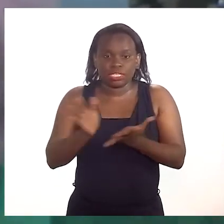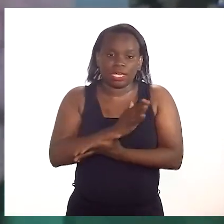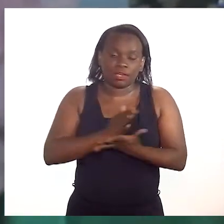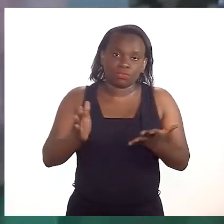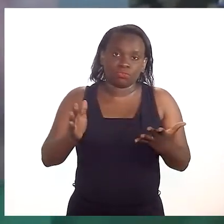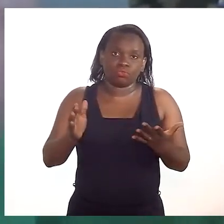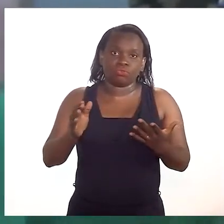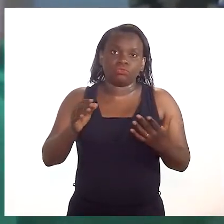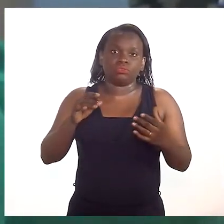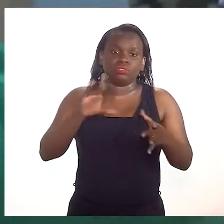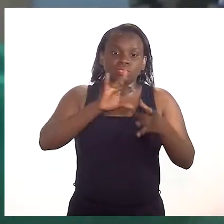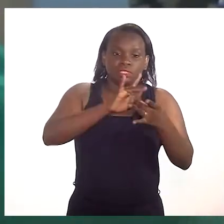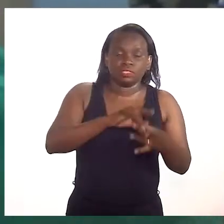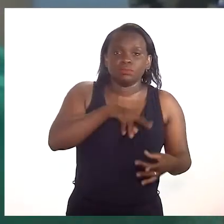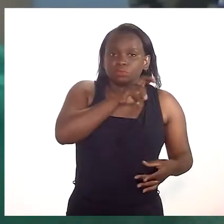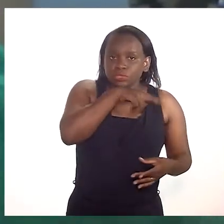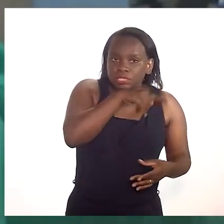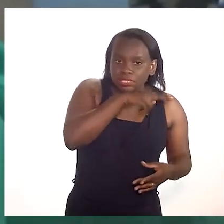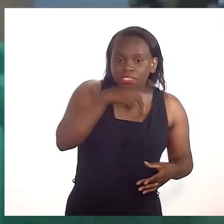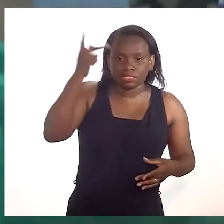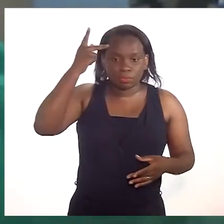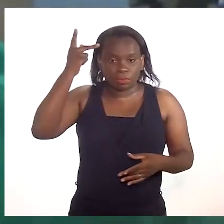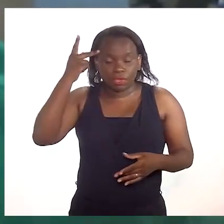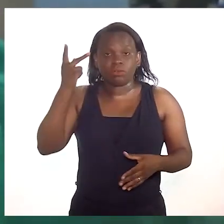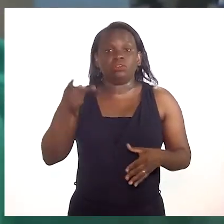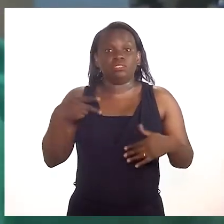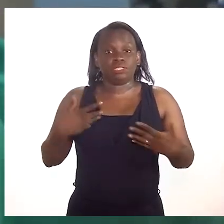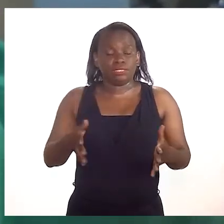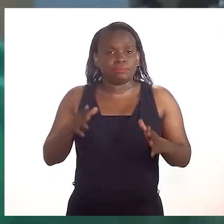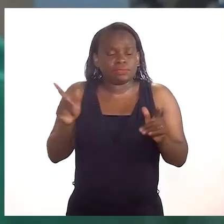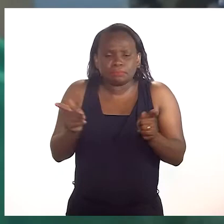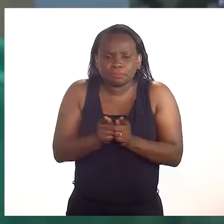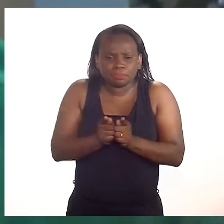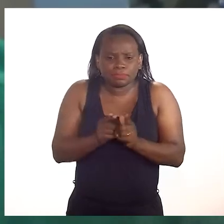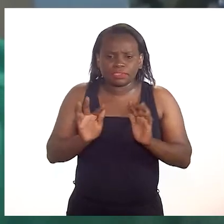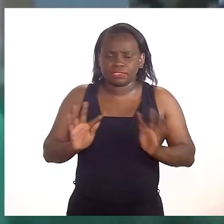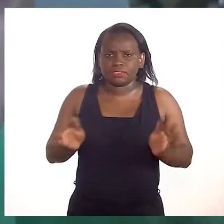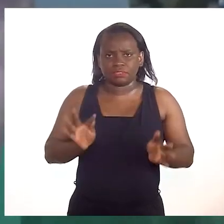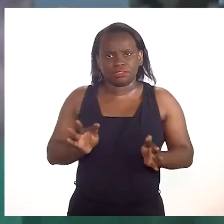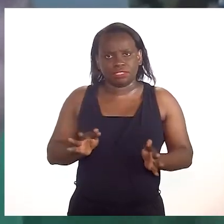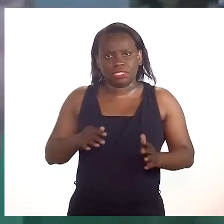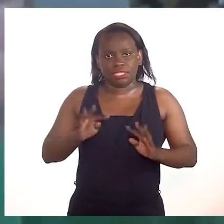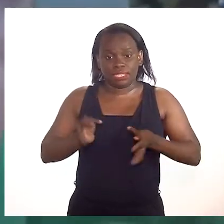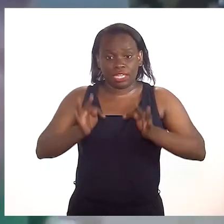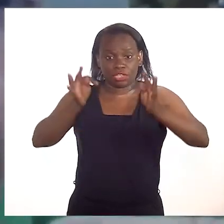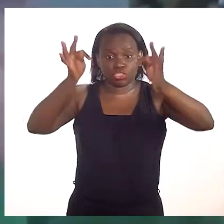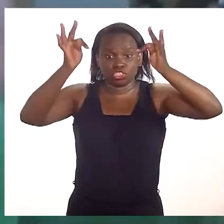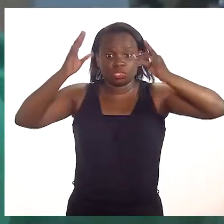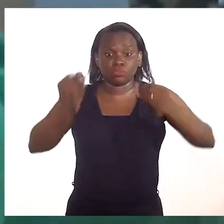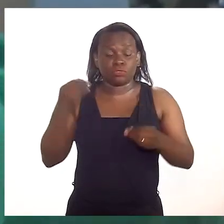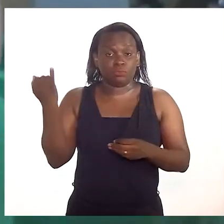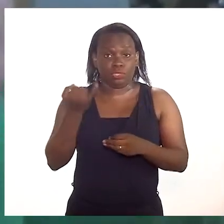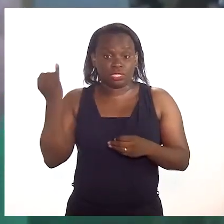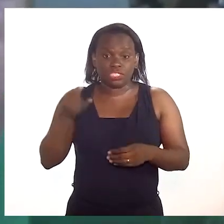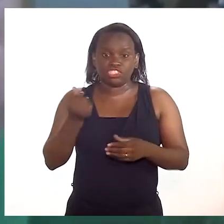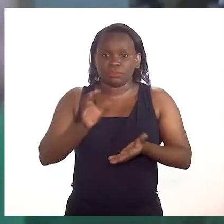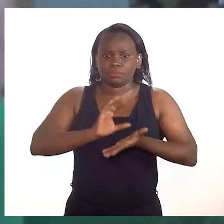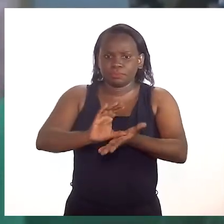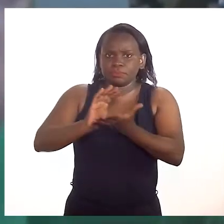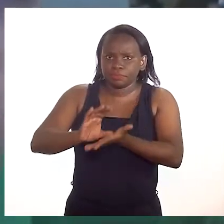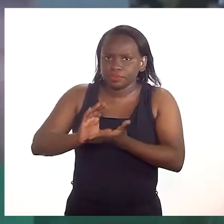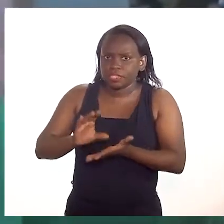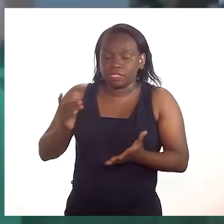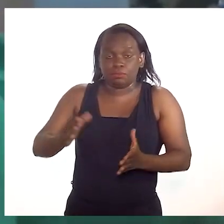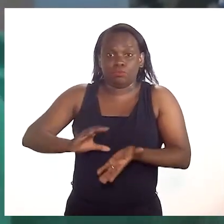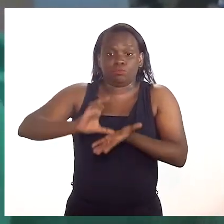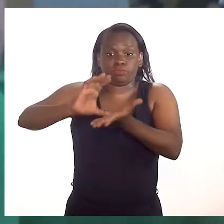outras ligadas ao sistema Butantan em São Paulo, mas é uma coisa muito restrita, porque a tecnologia é muito importante, o investimento